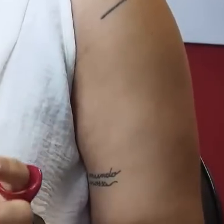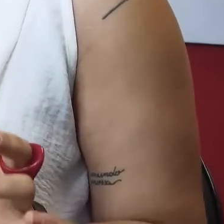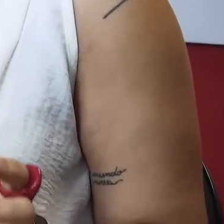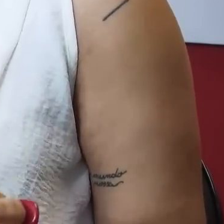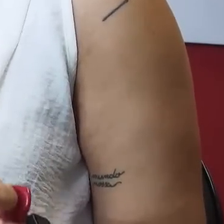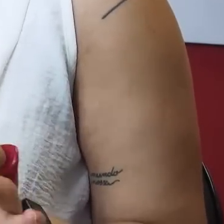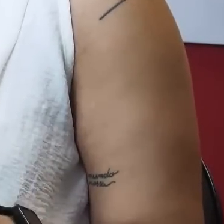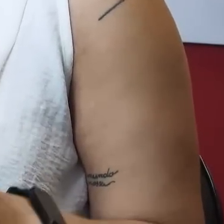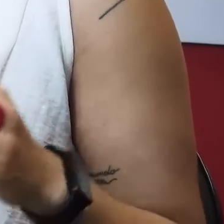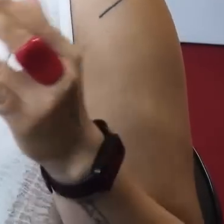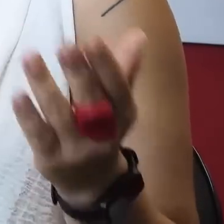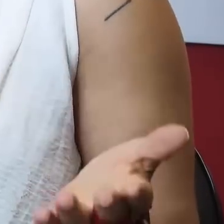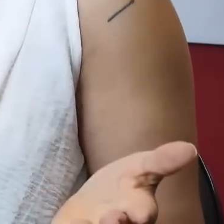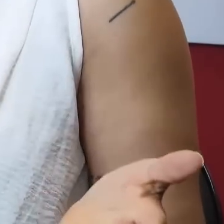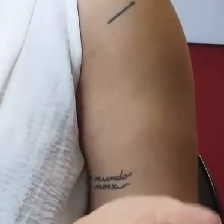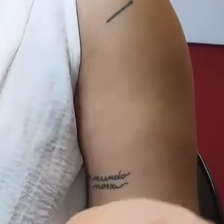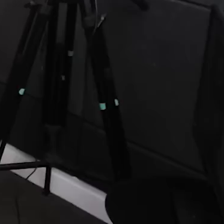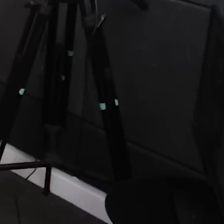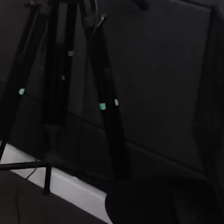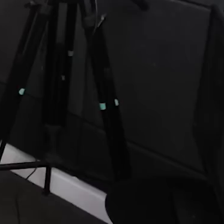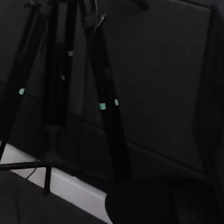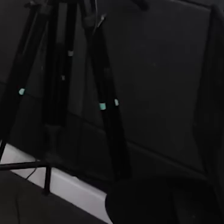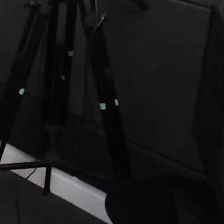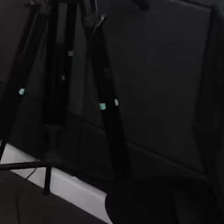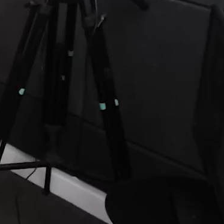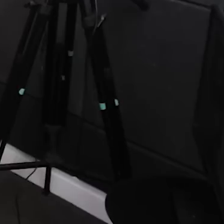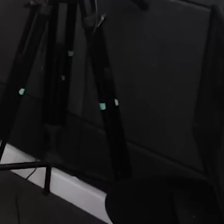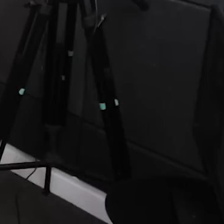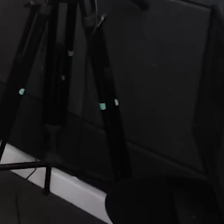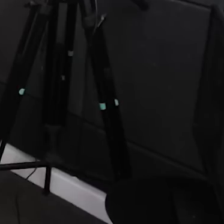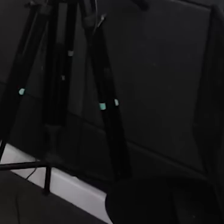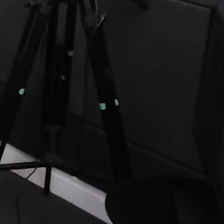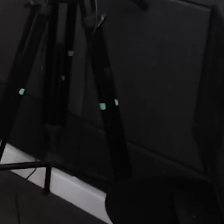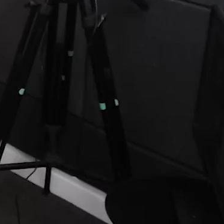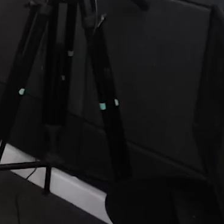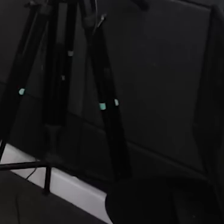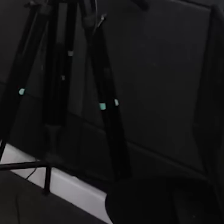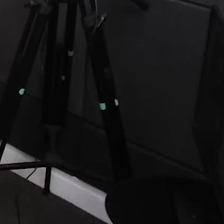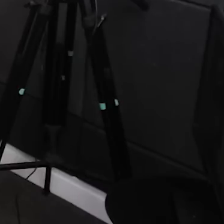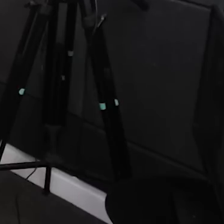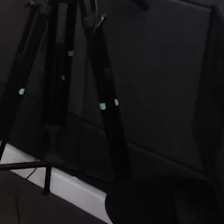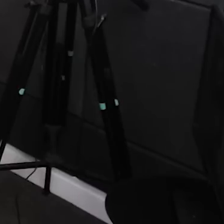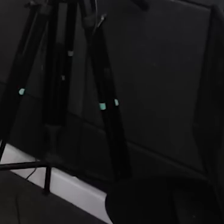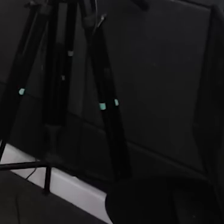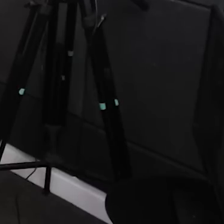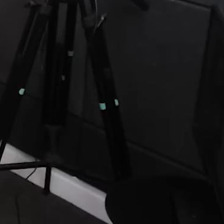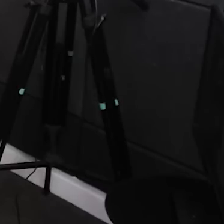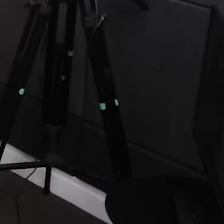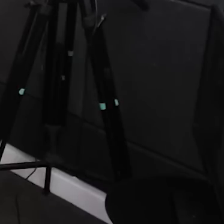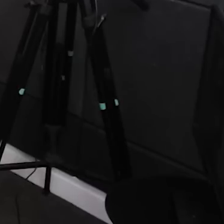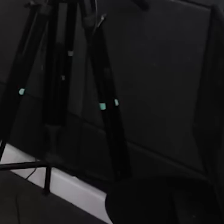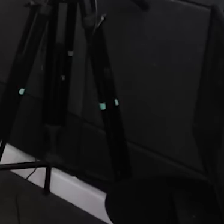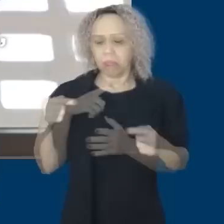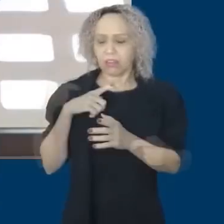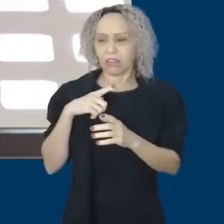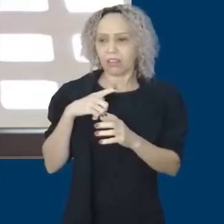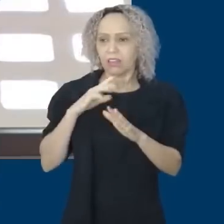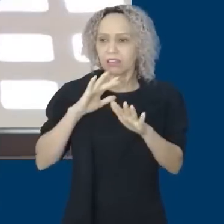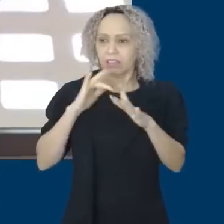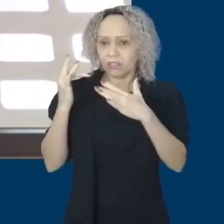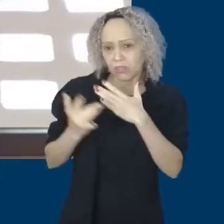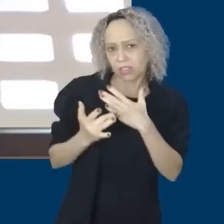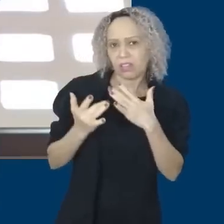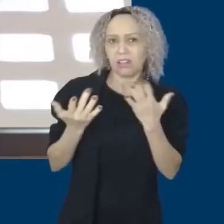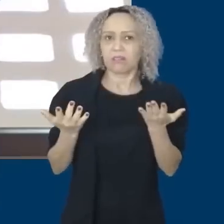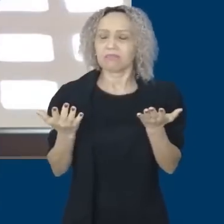imagem da instituição perante a opinião pública e a ampliação do debate sobre os principais temas da Casa Legislativa. O grande